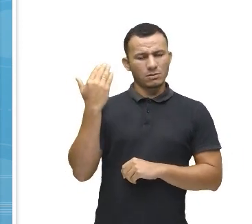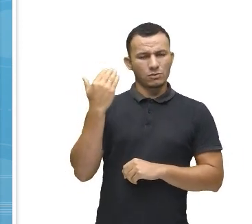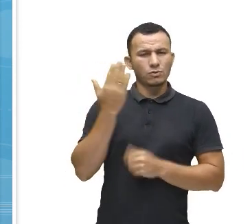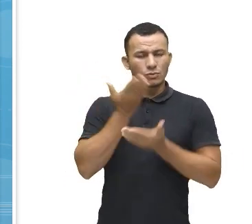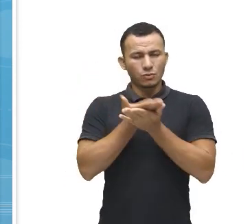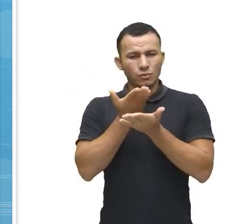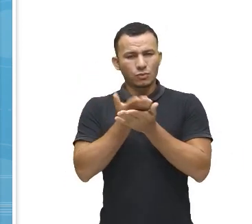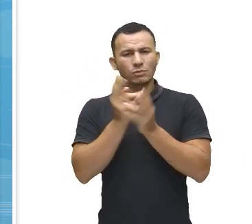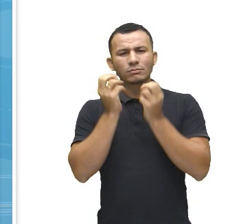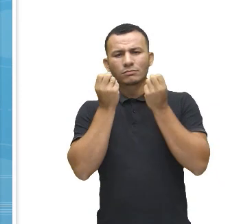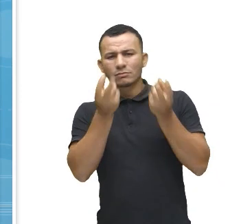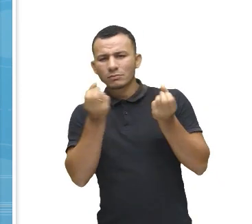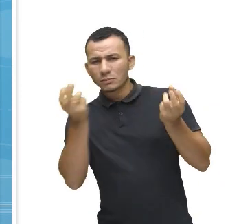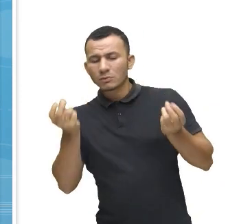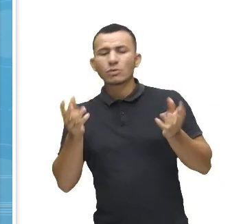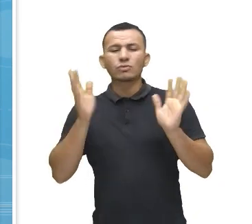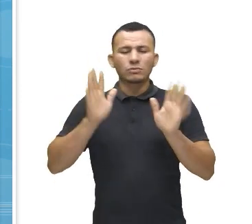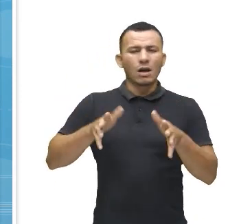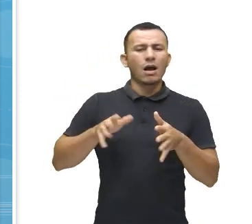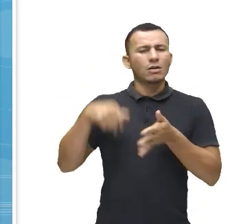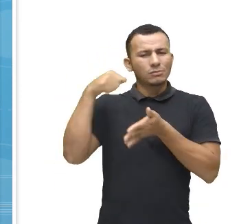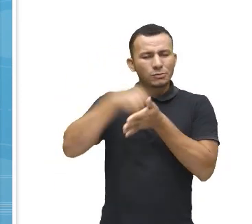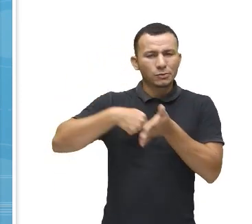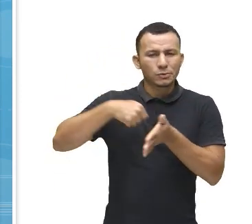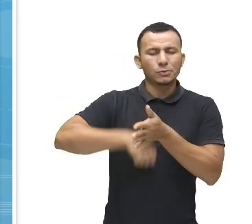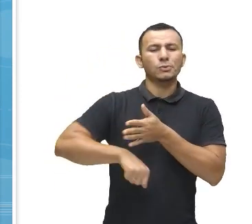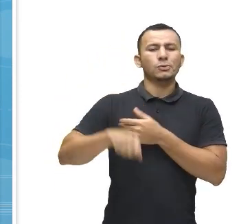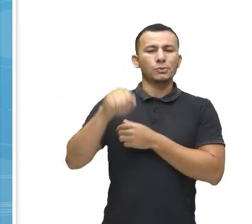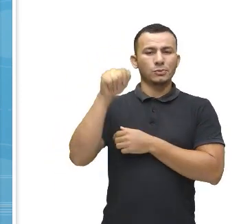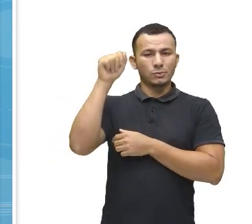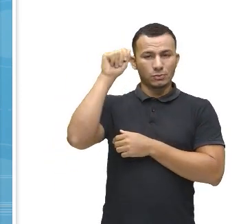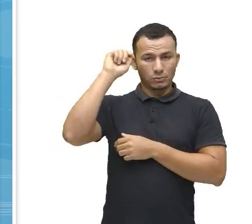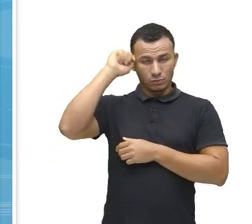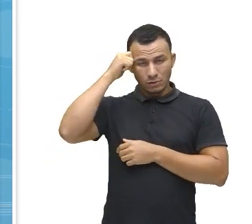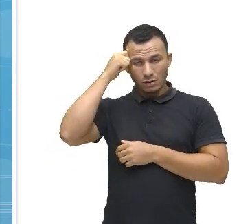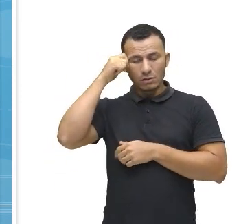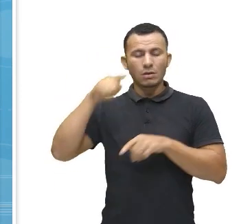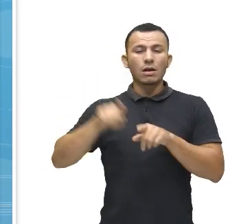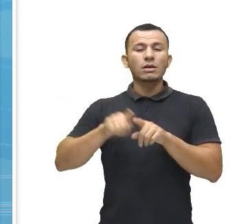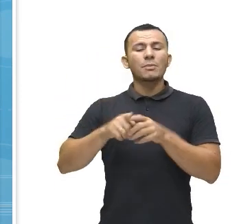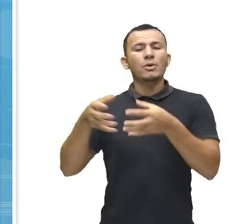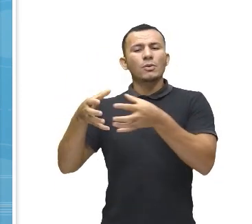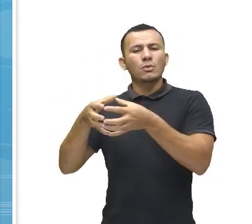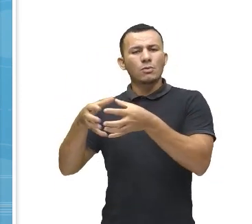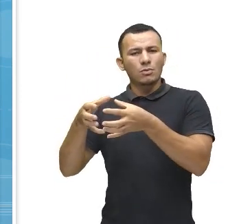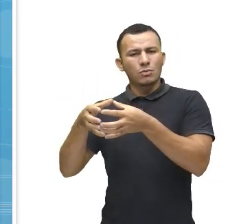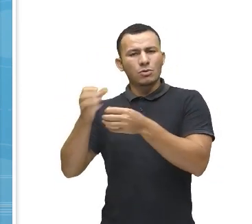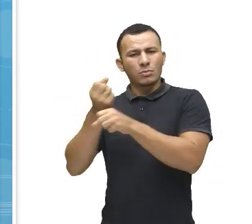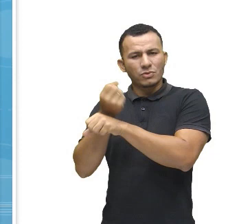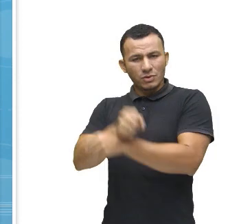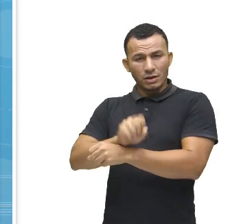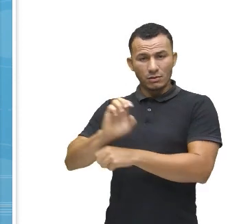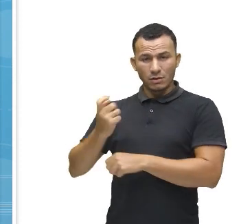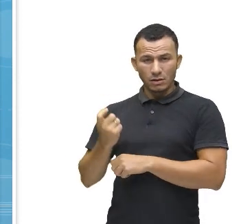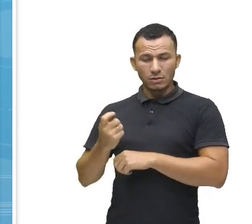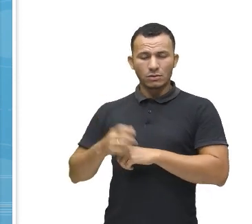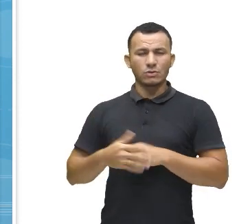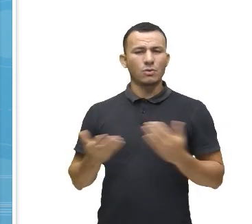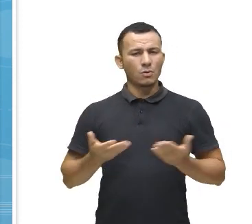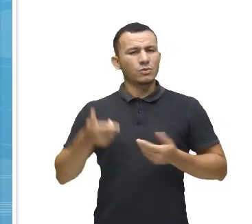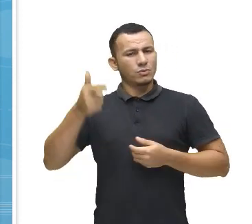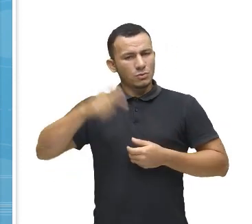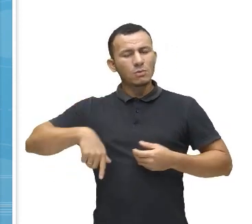já viram um pouquinho sobre a questão da resistência e, basicamente, sobre os quilombos. A gente vai trabalhar mais especificamente na aula de